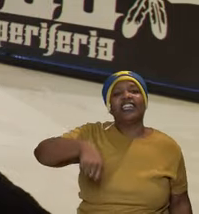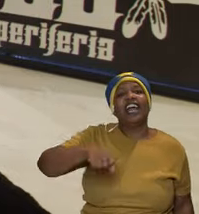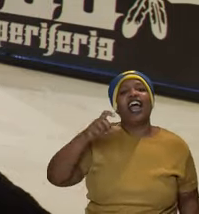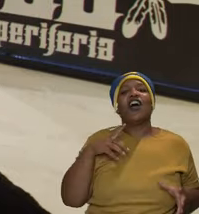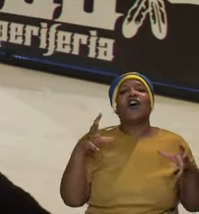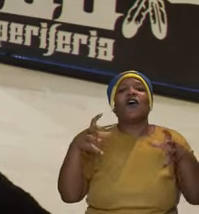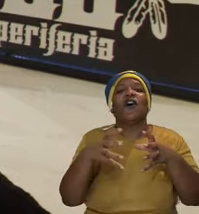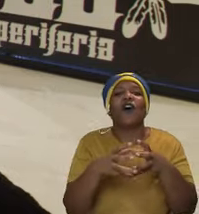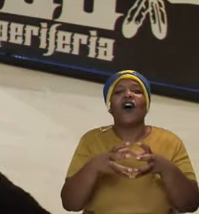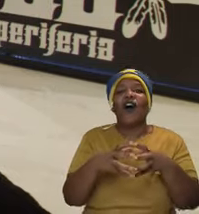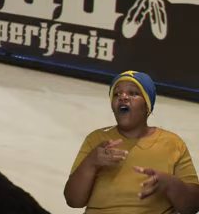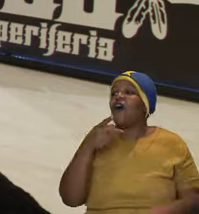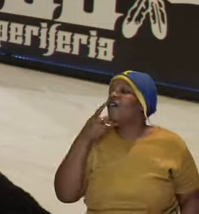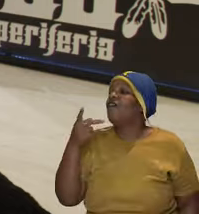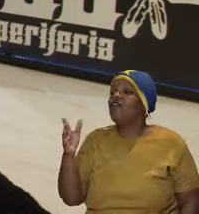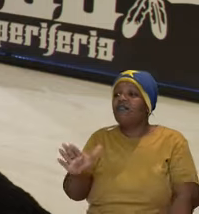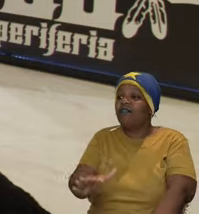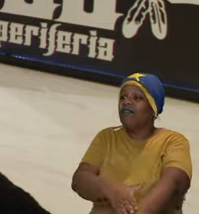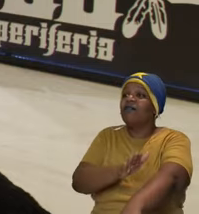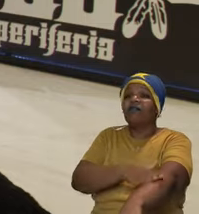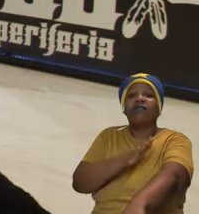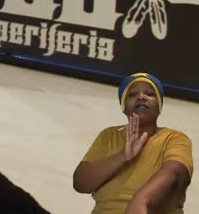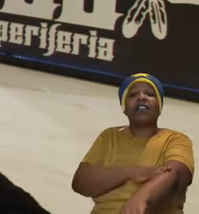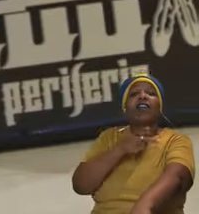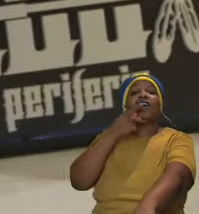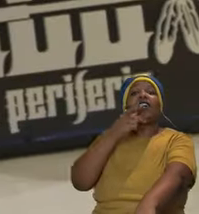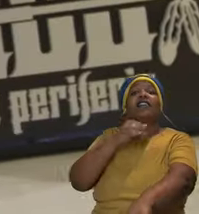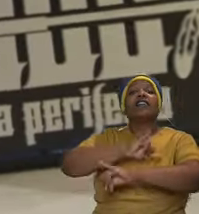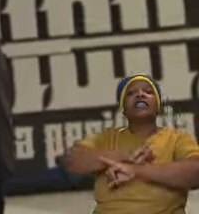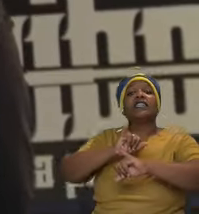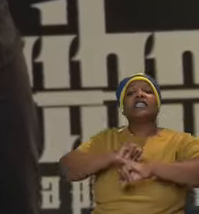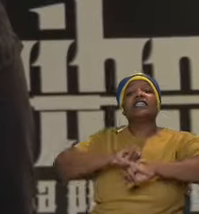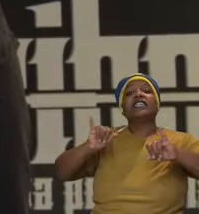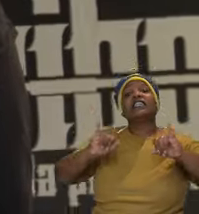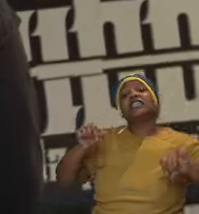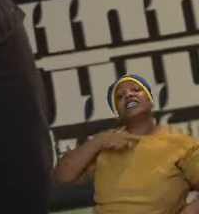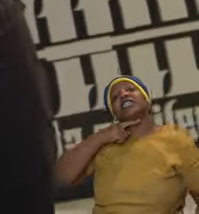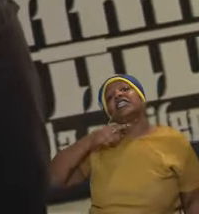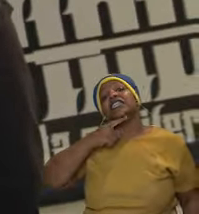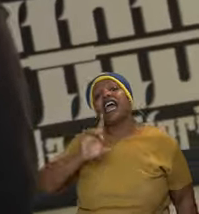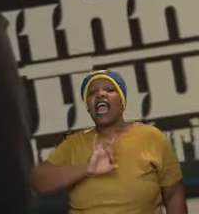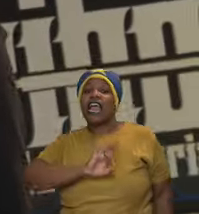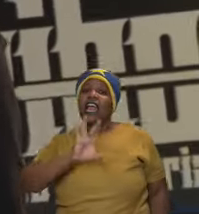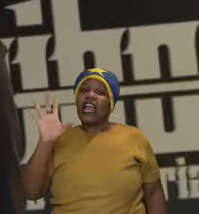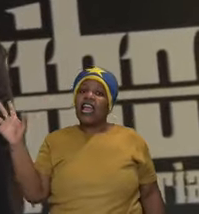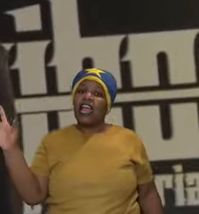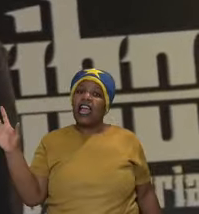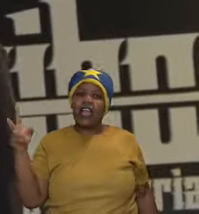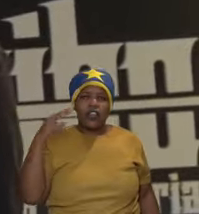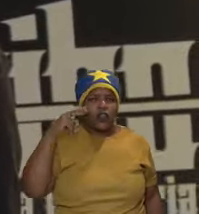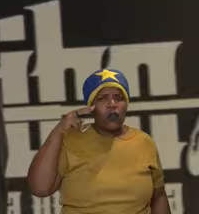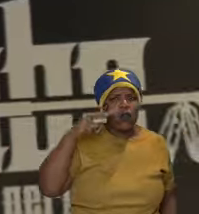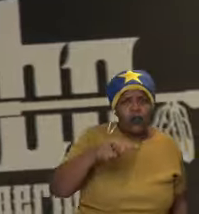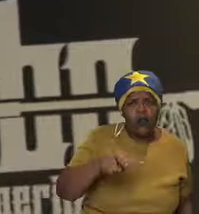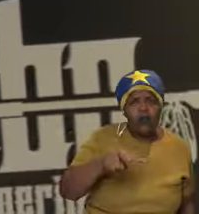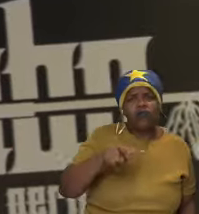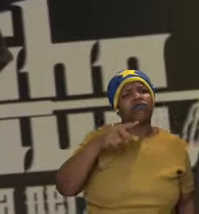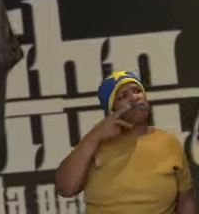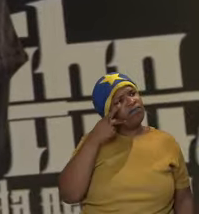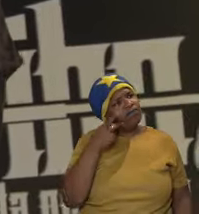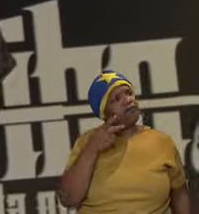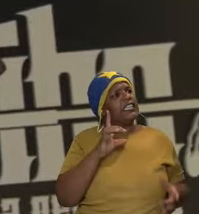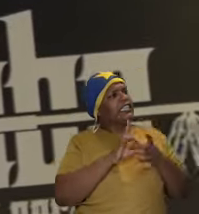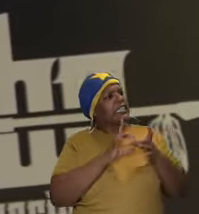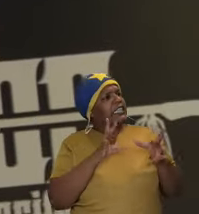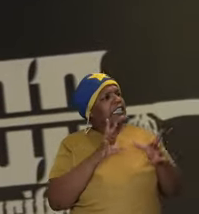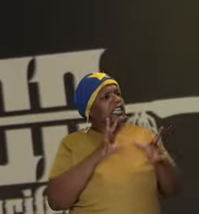desse sertão de pedra, herdeiro da disciplina e do ninguém me dera. Os previu naquela e saca um melo sem